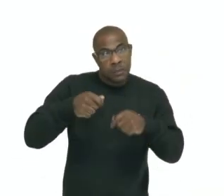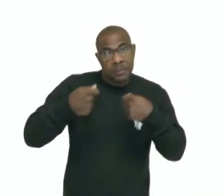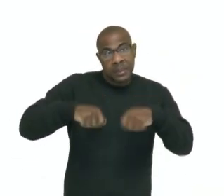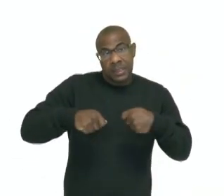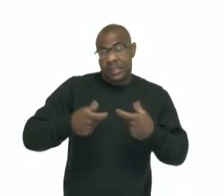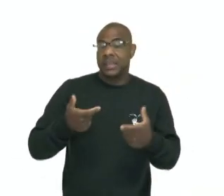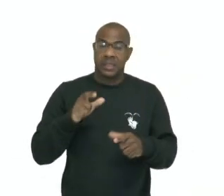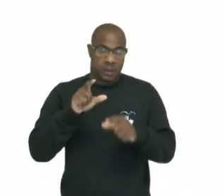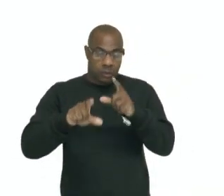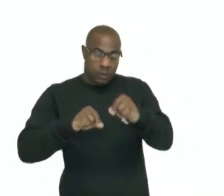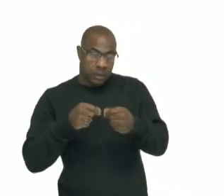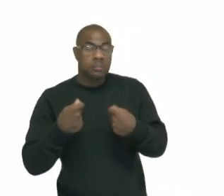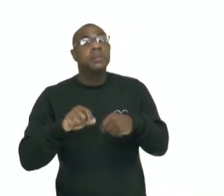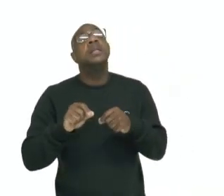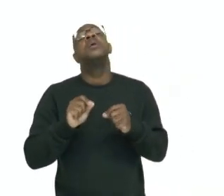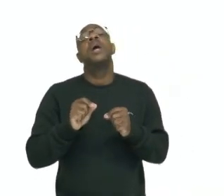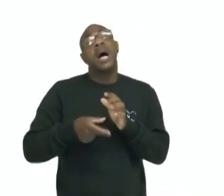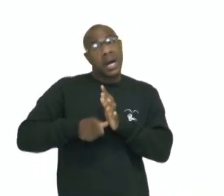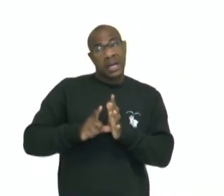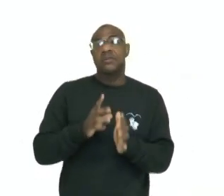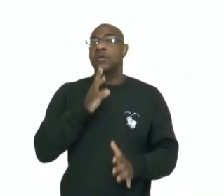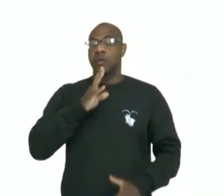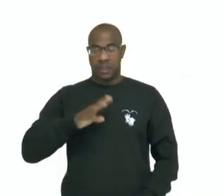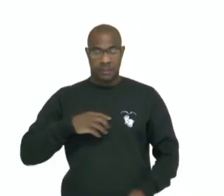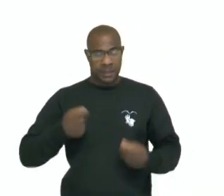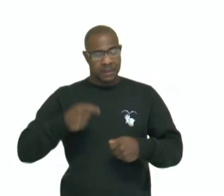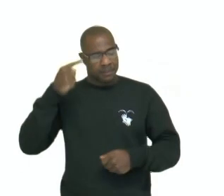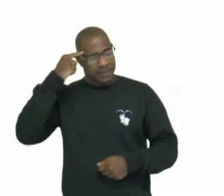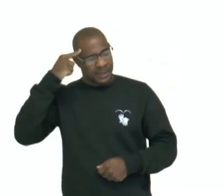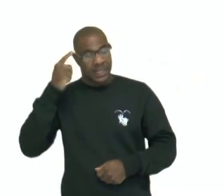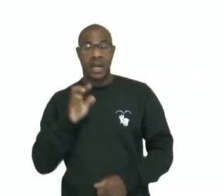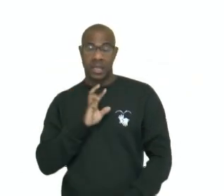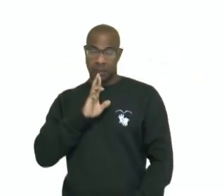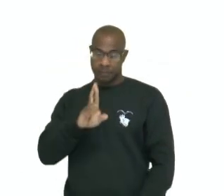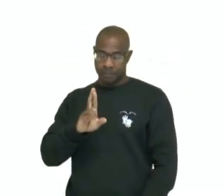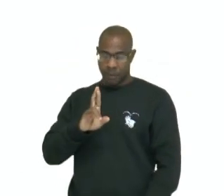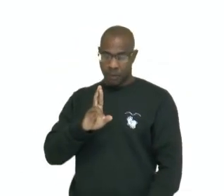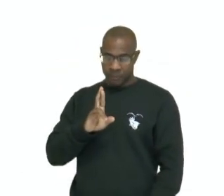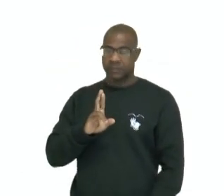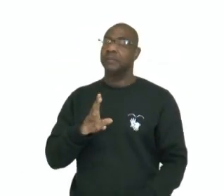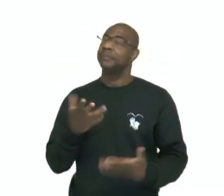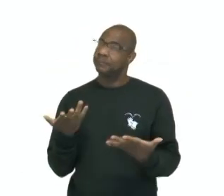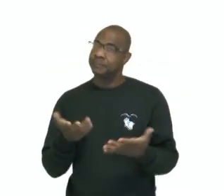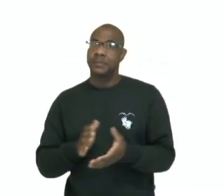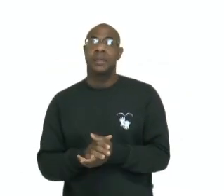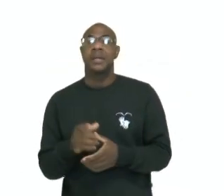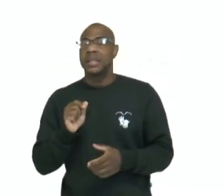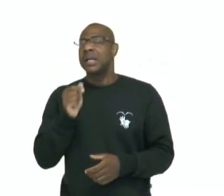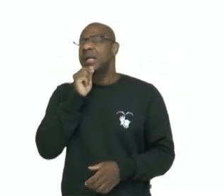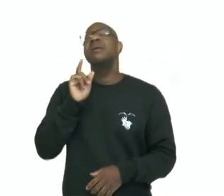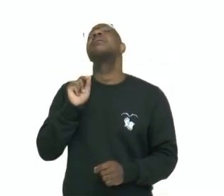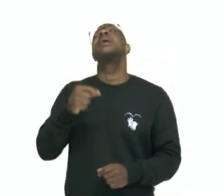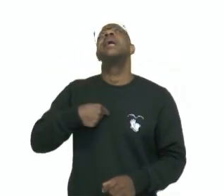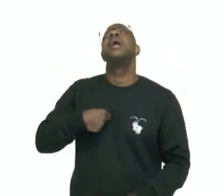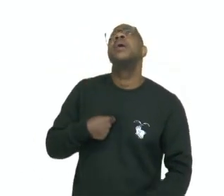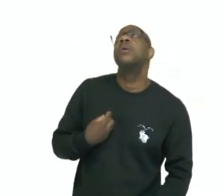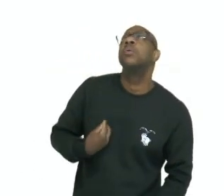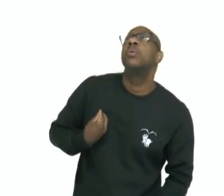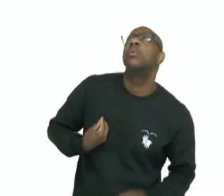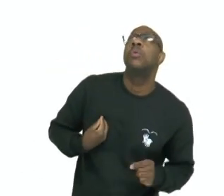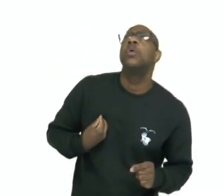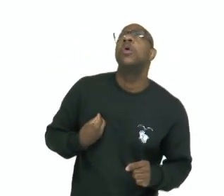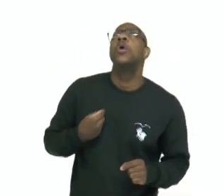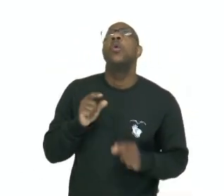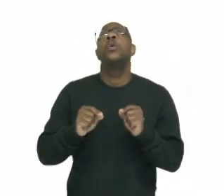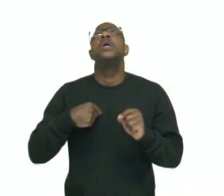o autoconhecimento. É preciso pensar sobre as respostas para as perguntas como: quem sou eu e o que quero para a